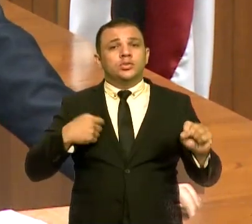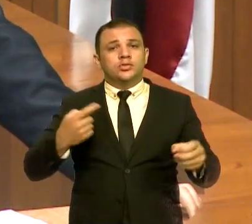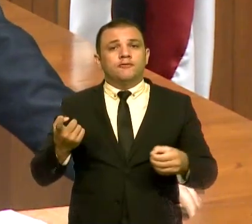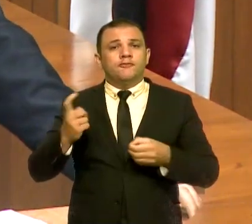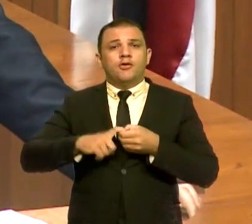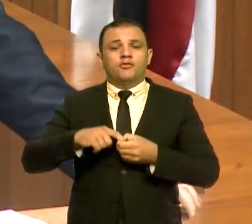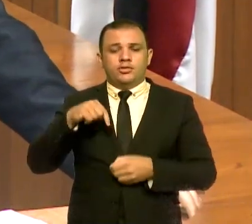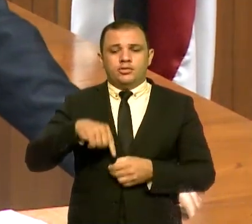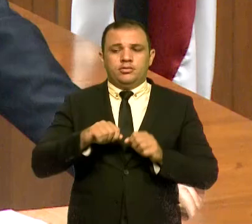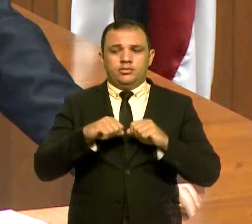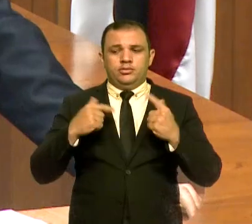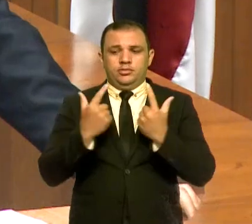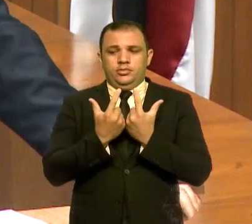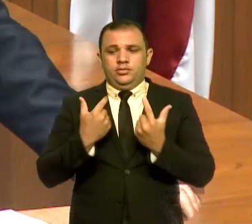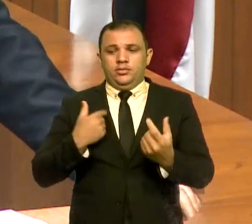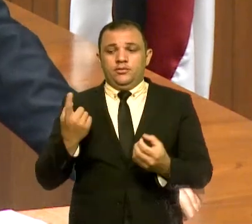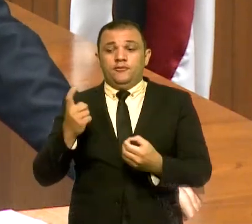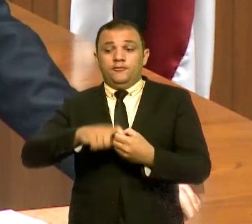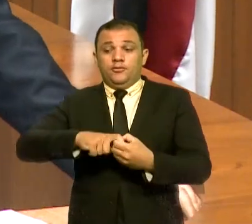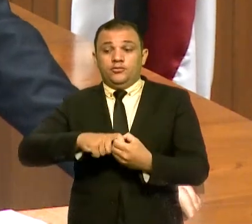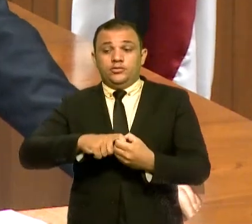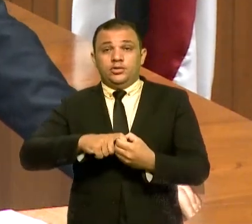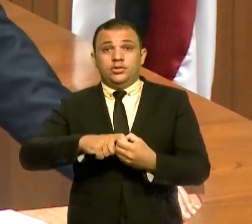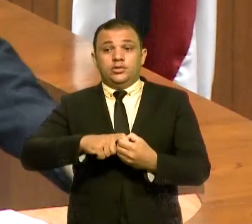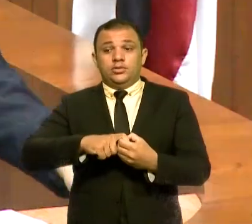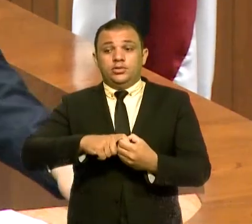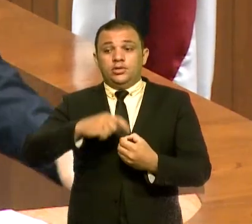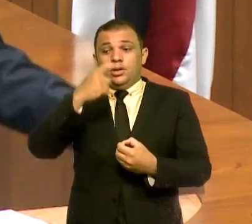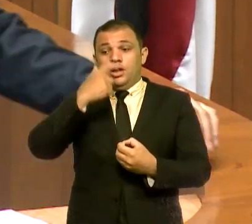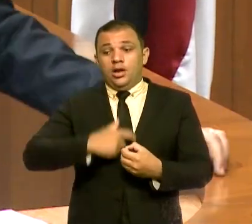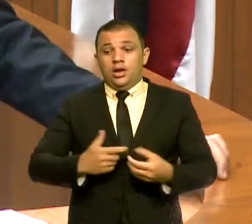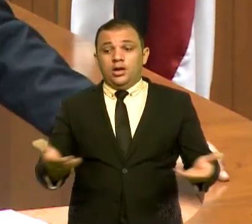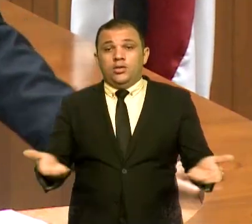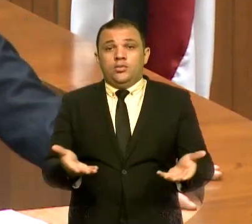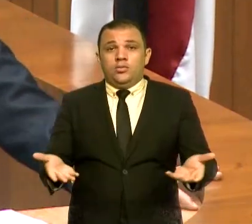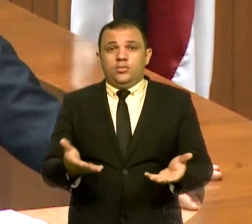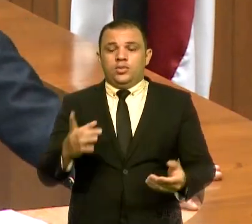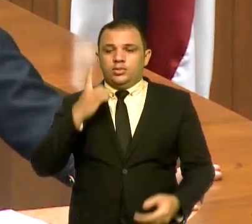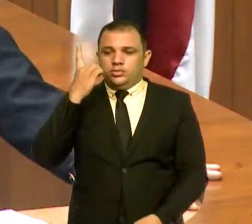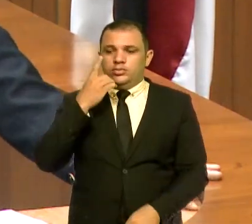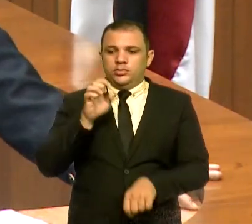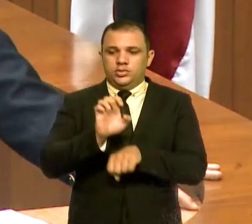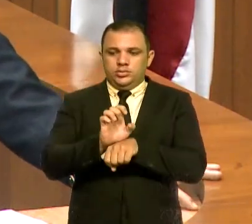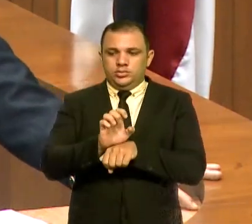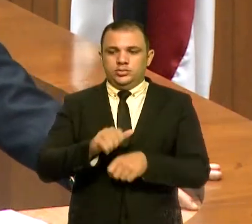Assembleia. E voltar à Assembleia, dessa vez, como deputado estadual.